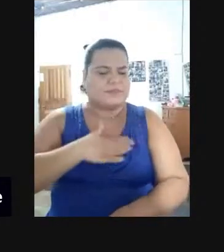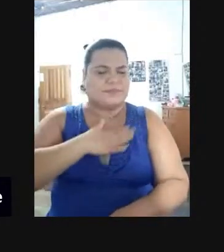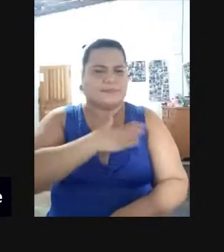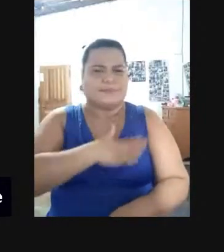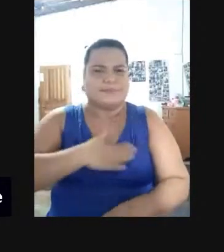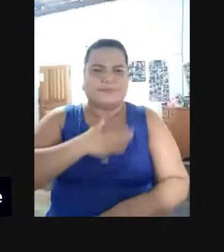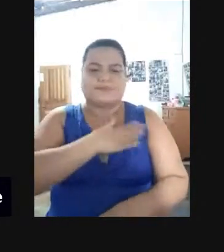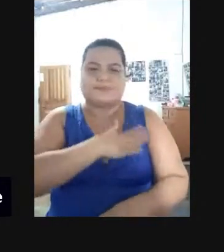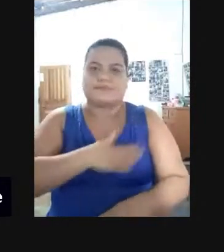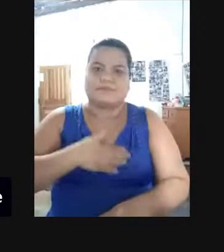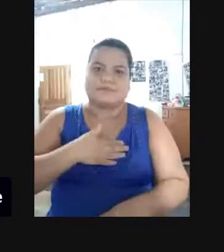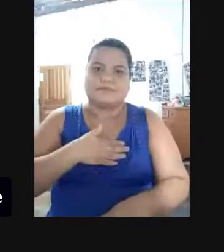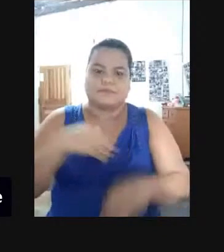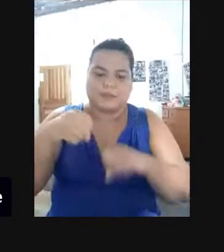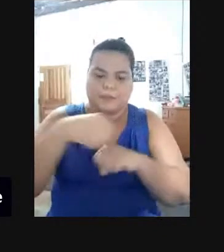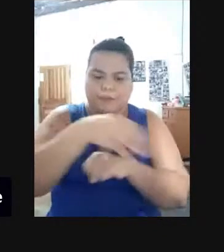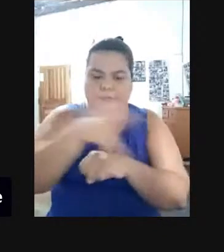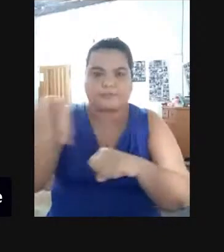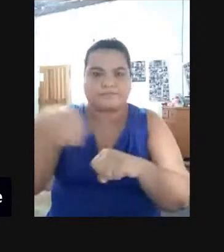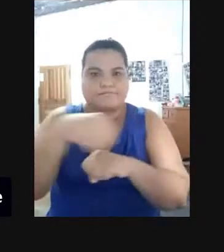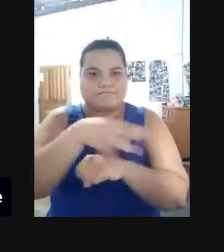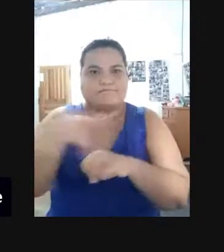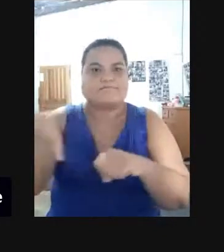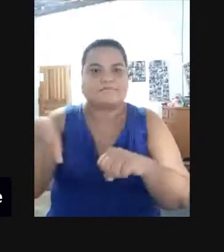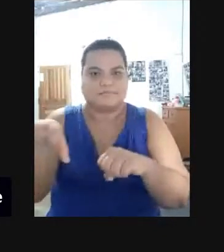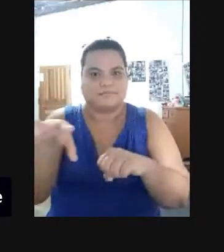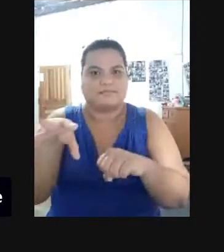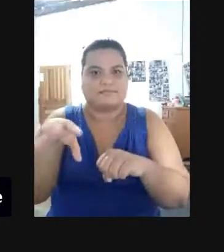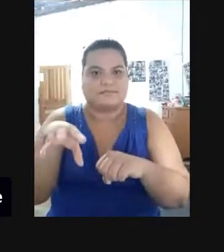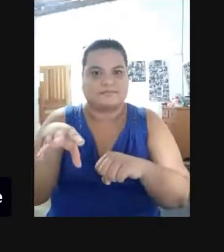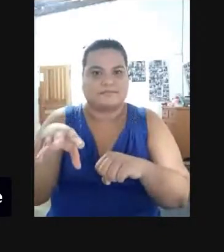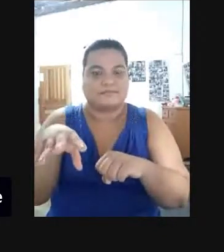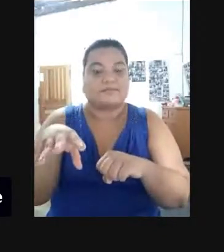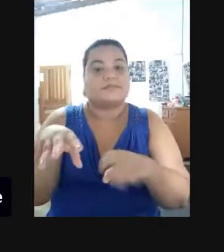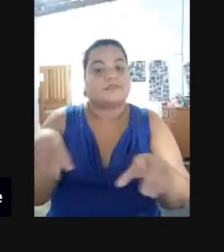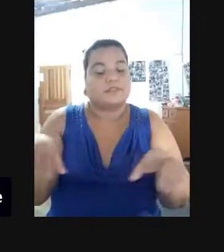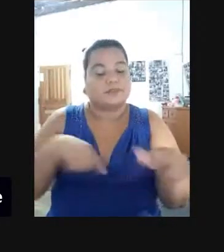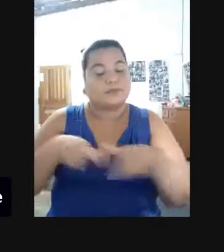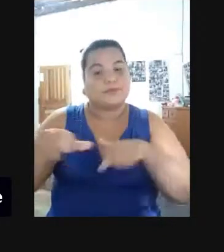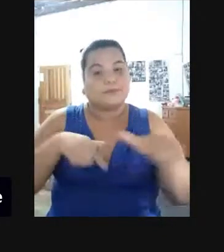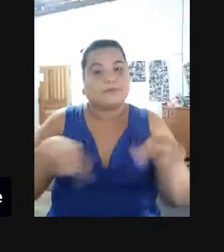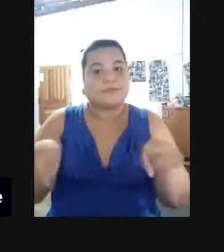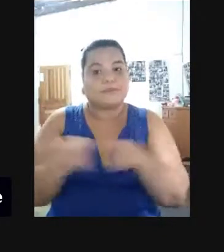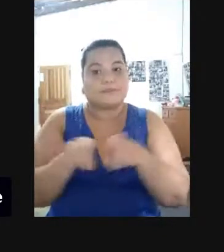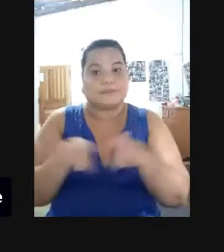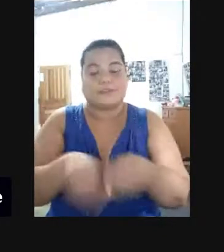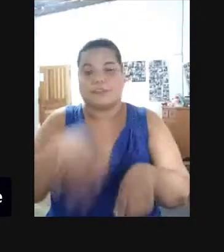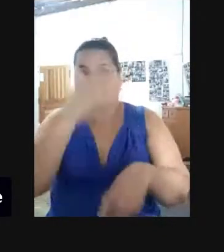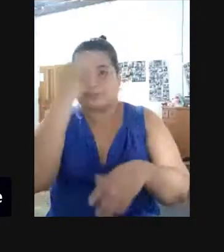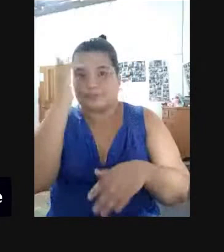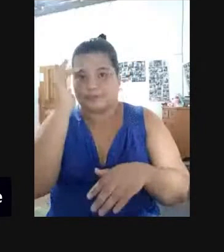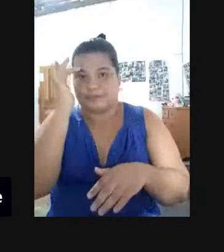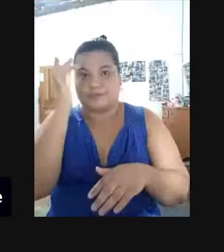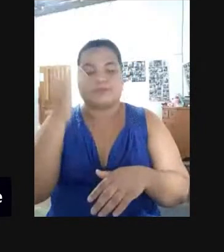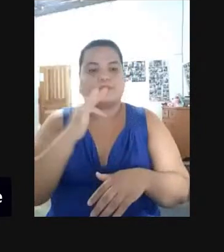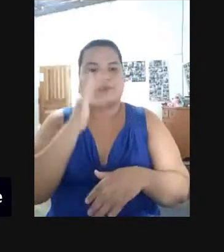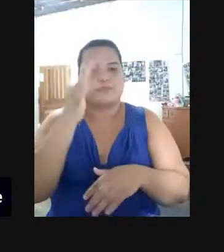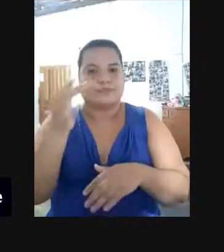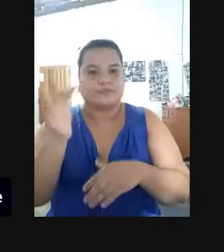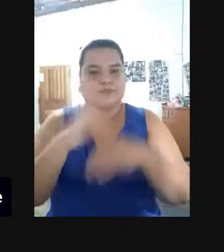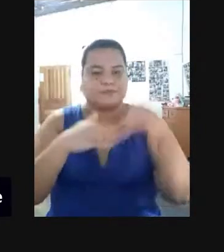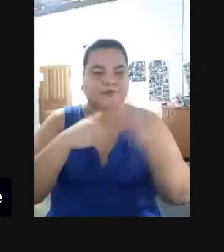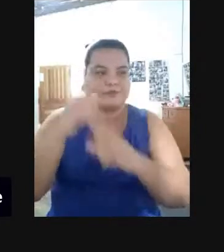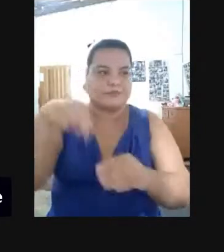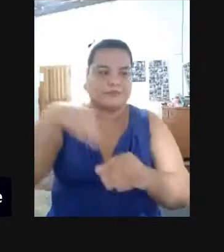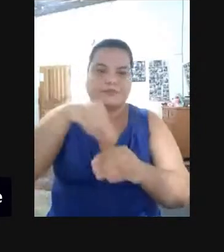poder compartilhar um pouco do meu conhecimento, um pouco do meu trabalho com pessoas, com futuros nutricionistas, né, com